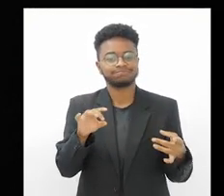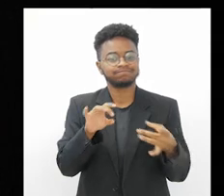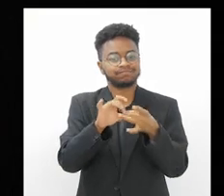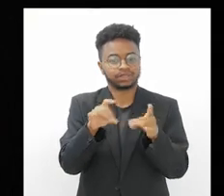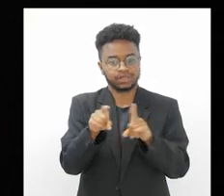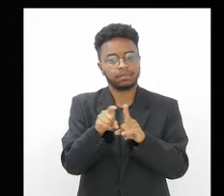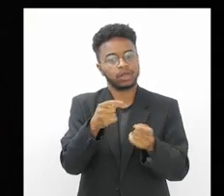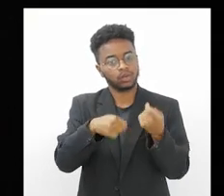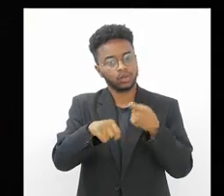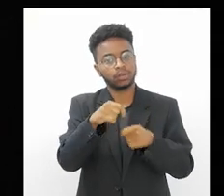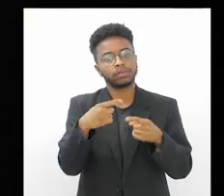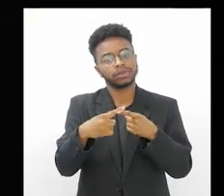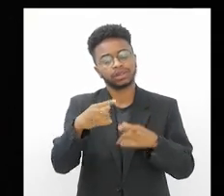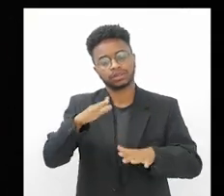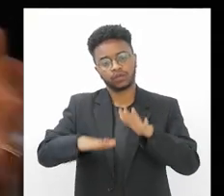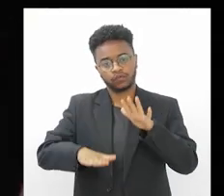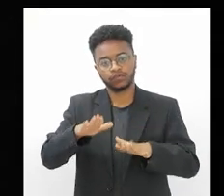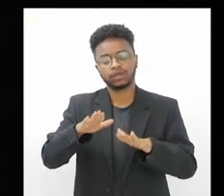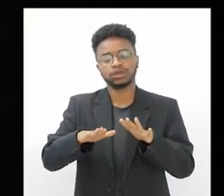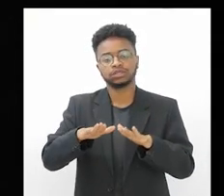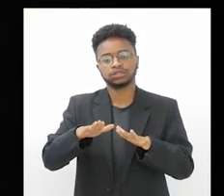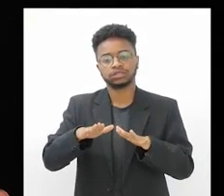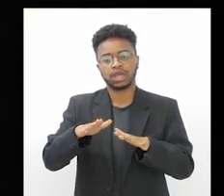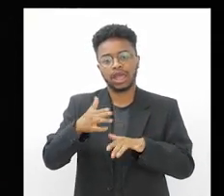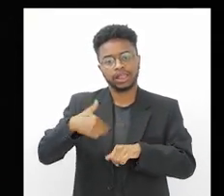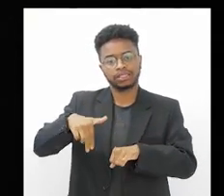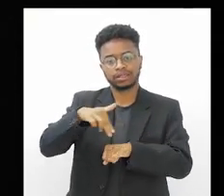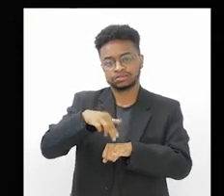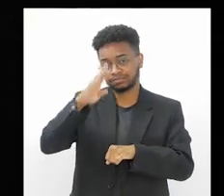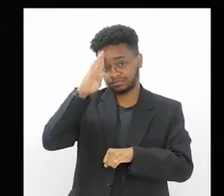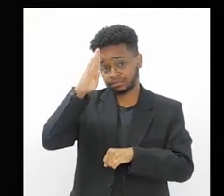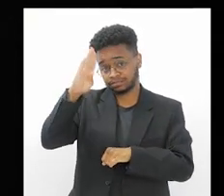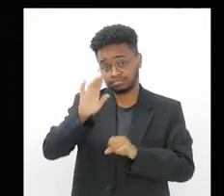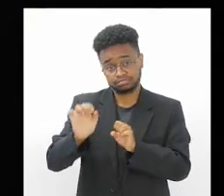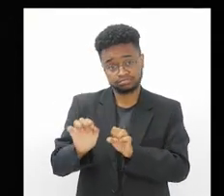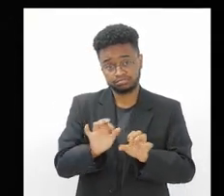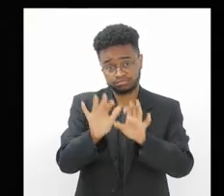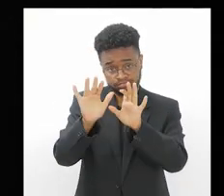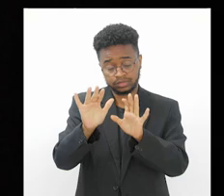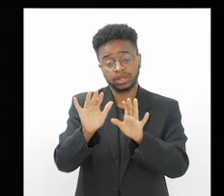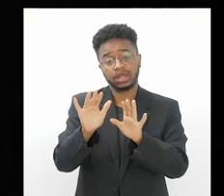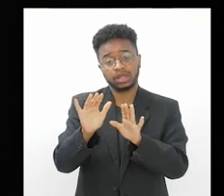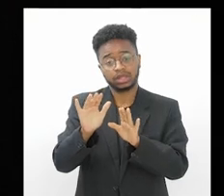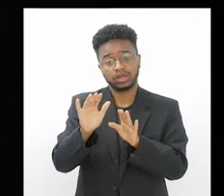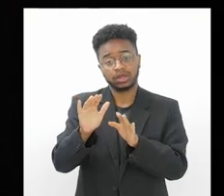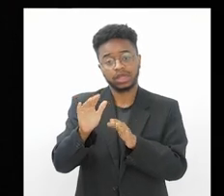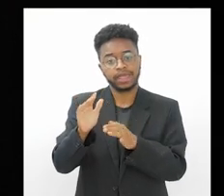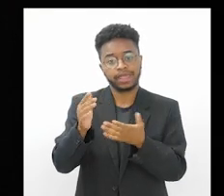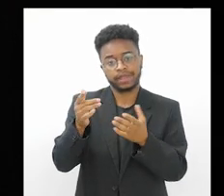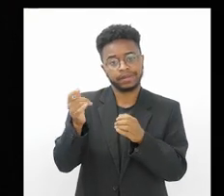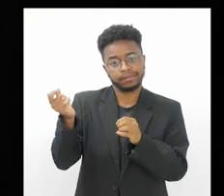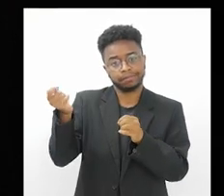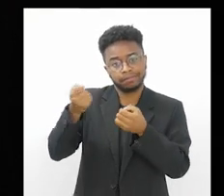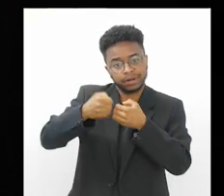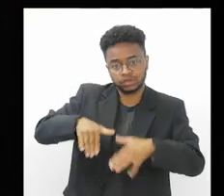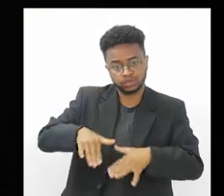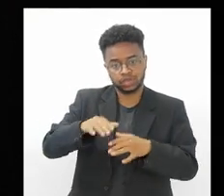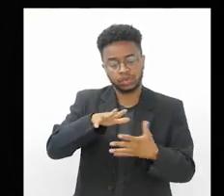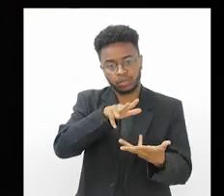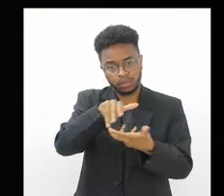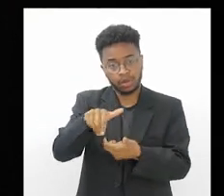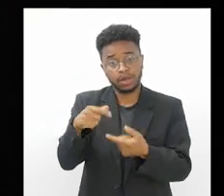é isso que talvez as grandes nações emissoras de gases estufa, elas estejam tentando evitar, né? Porque quando